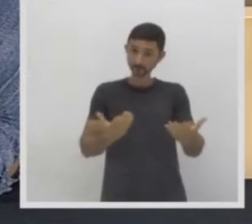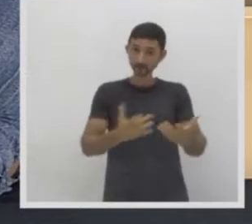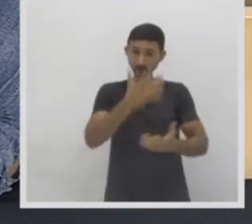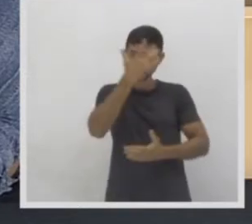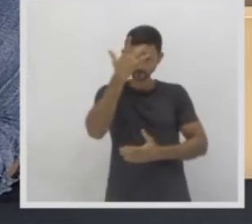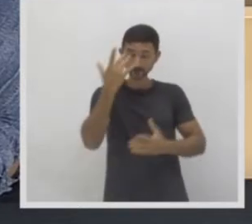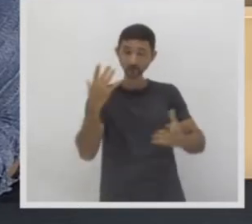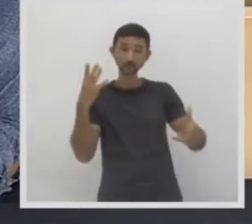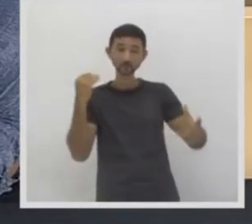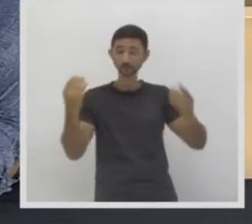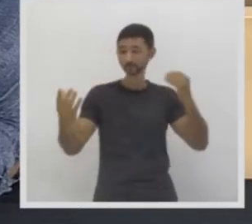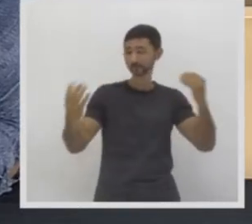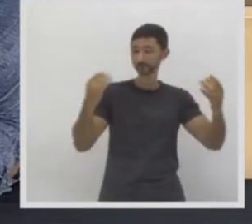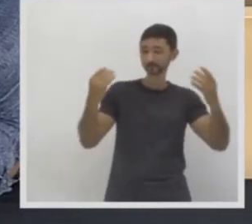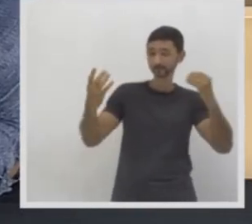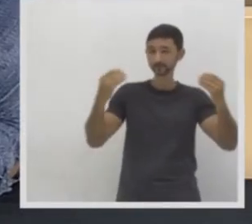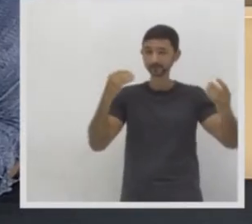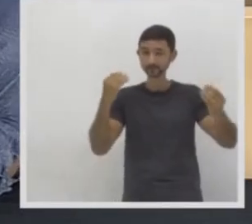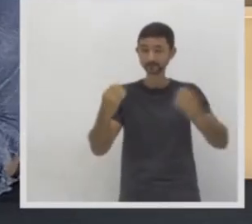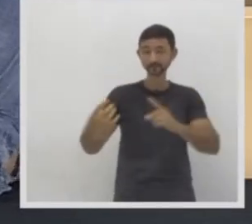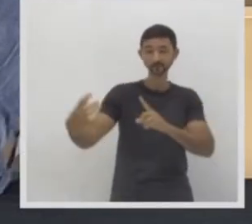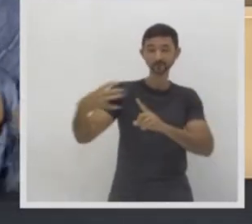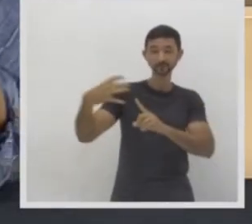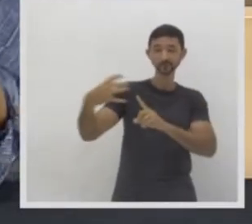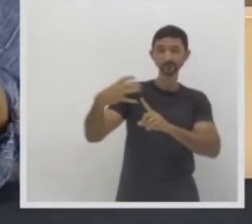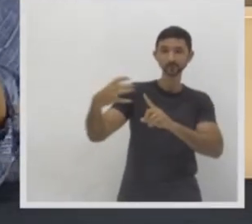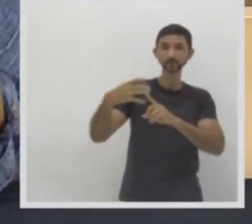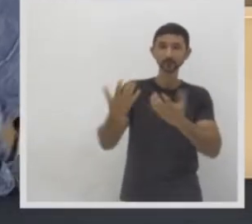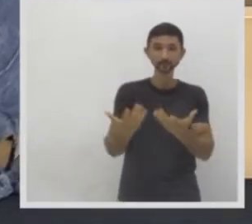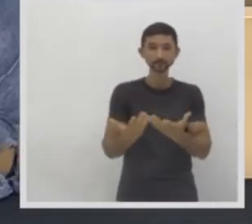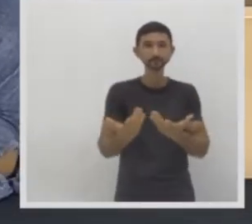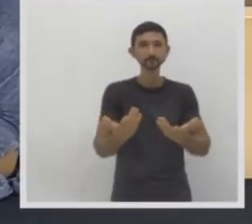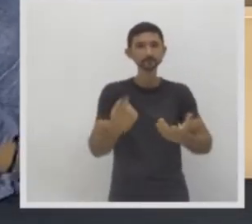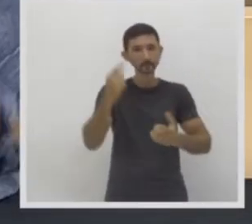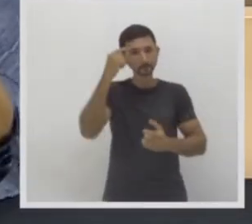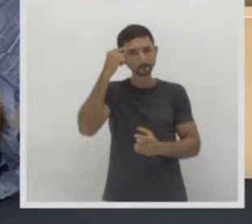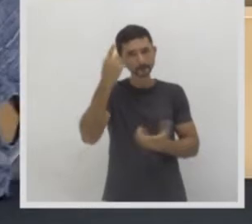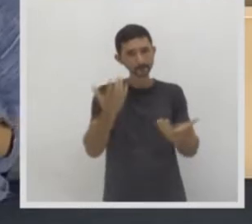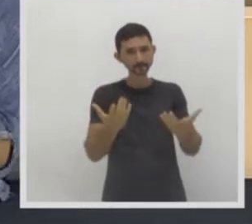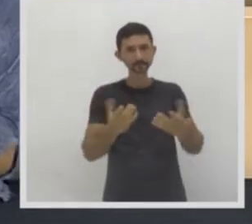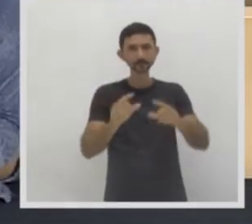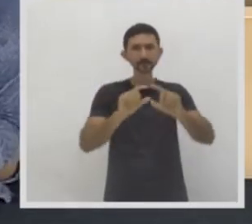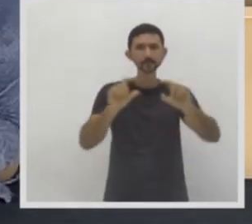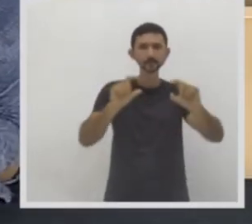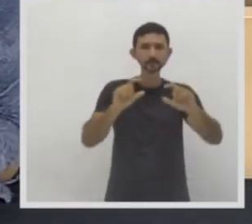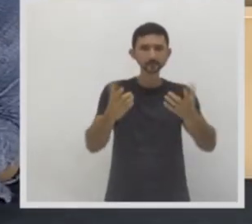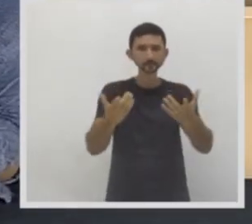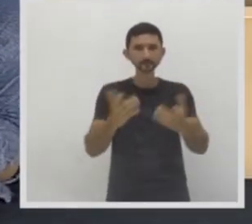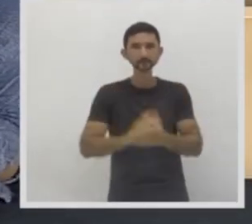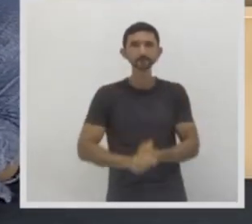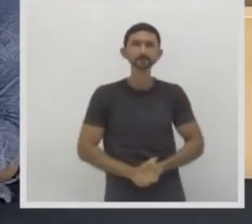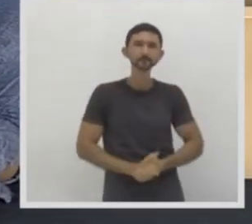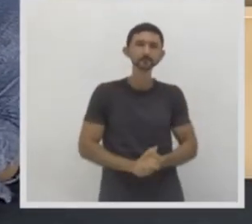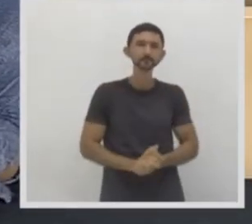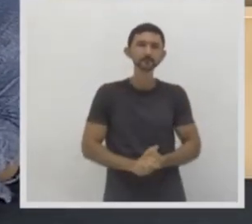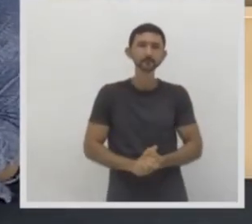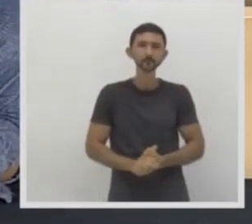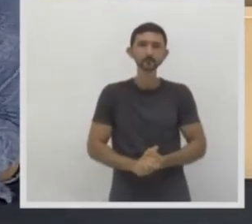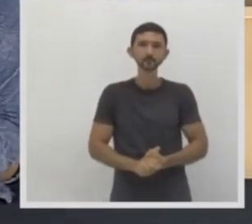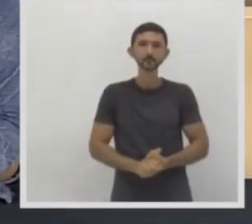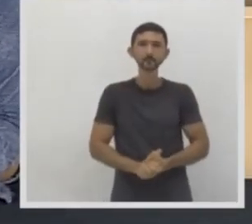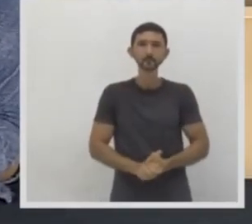são conhecidas como persuasivas. Então, pensa nessas duas palavrinhas que tu nunca mais vai te esquecer o que é